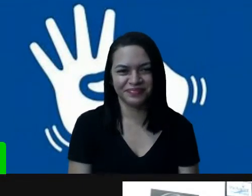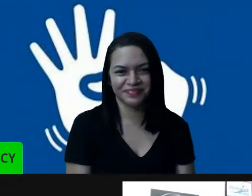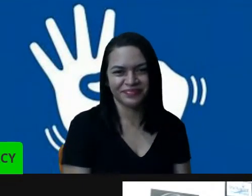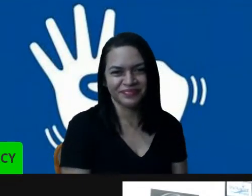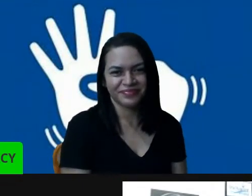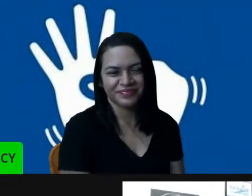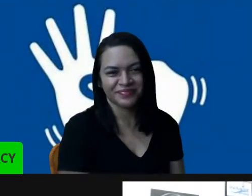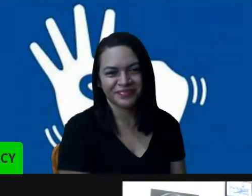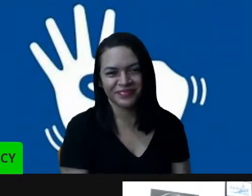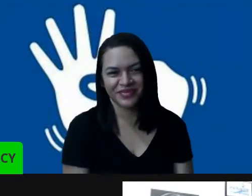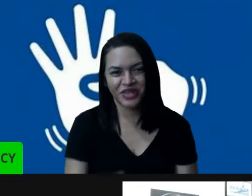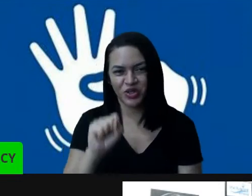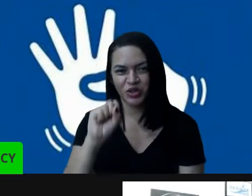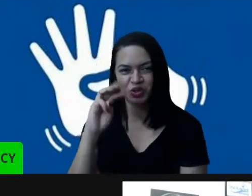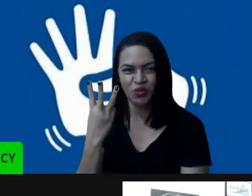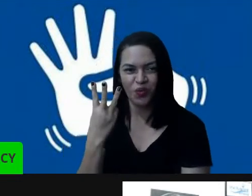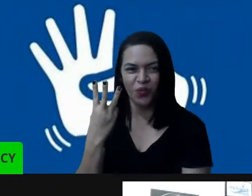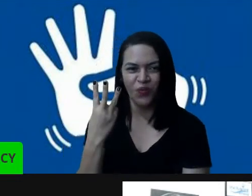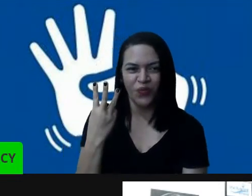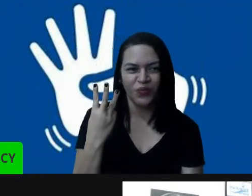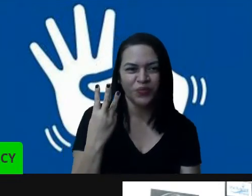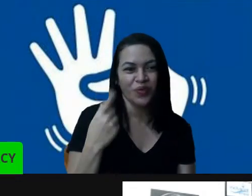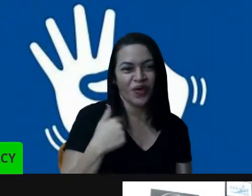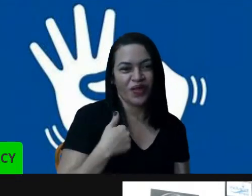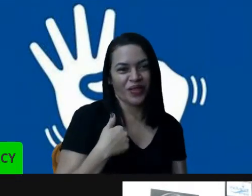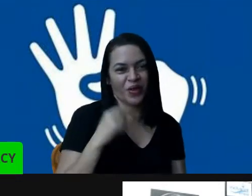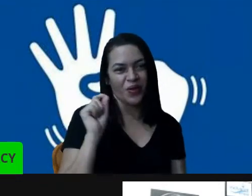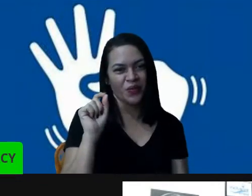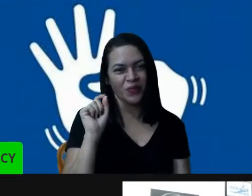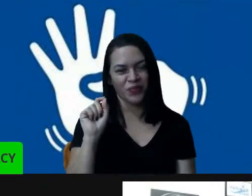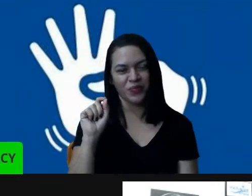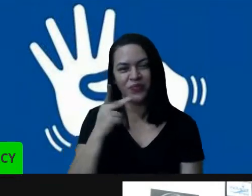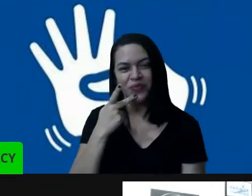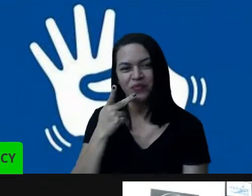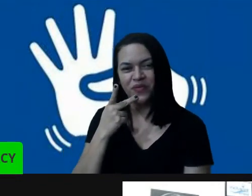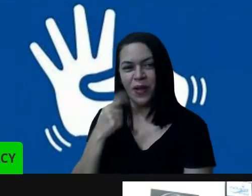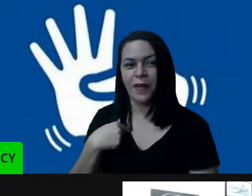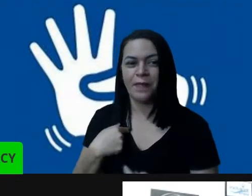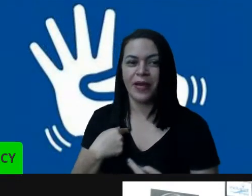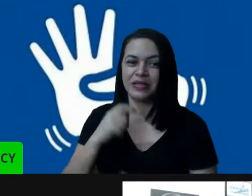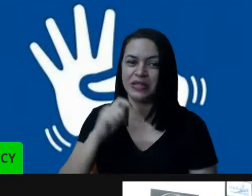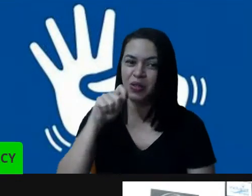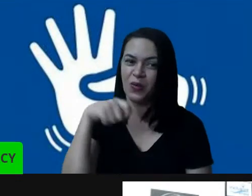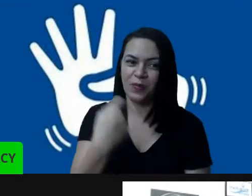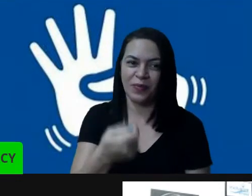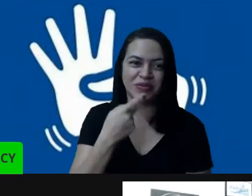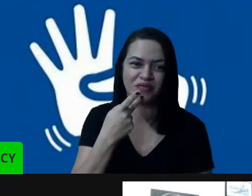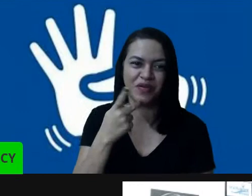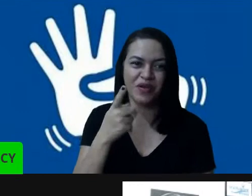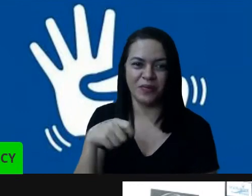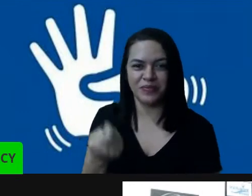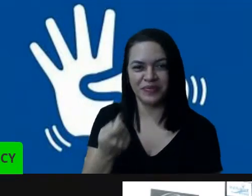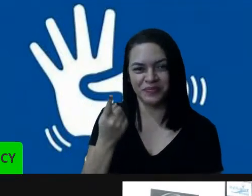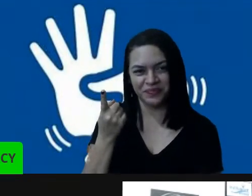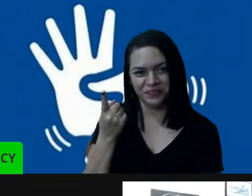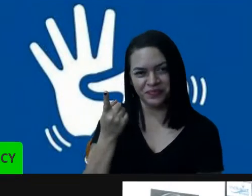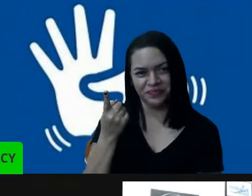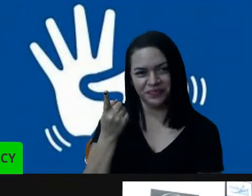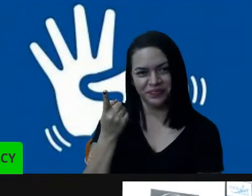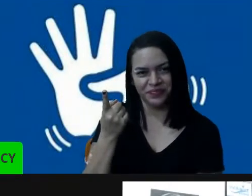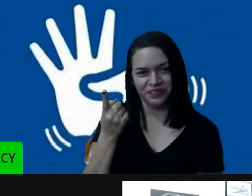Show. Eu me apresentei só um, mas eu não dei o meu sinal. Esse aqui é o meu sinal, tá